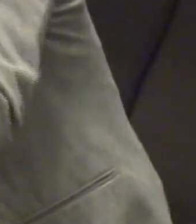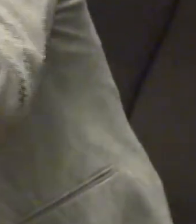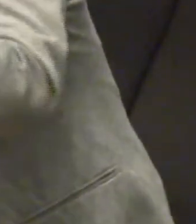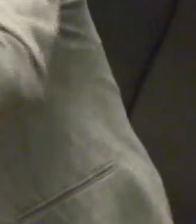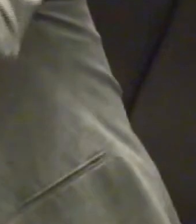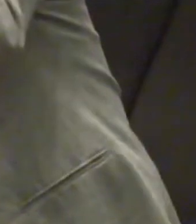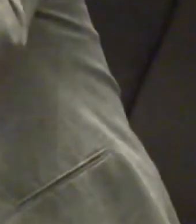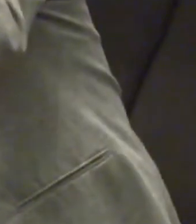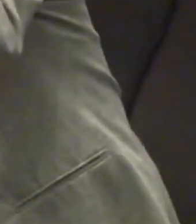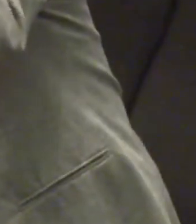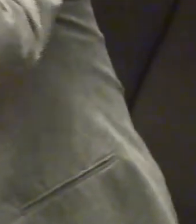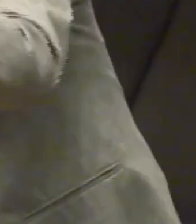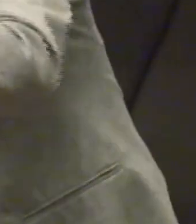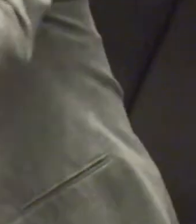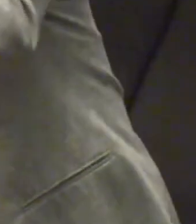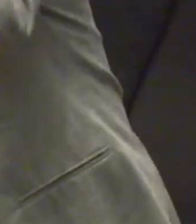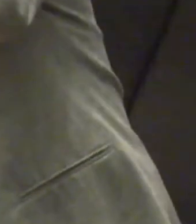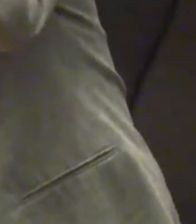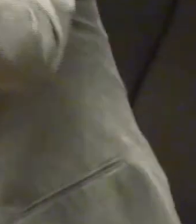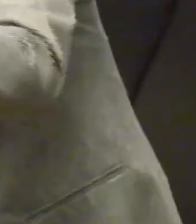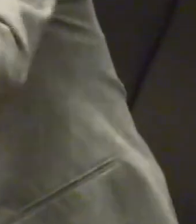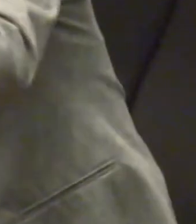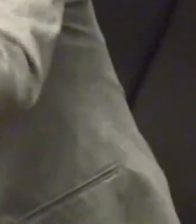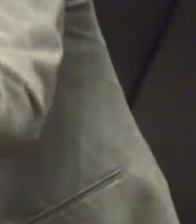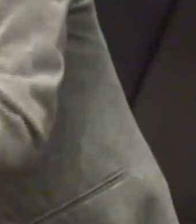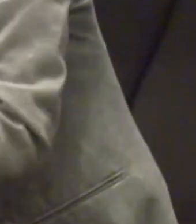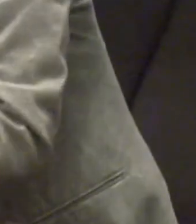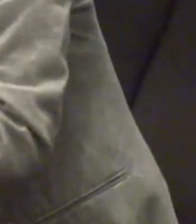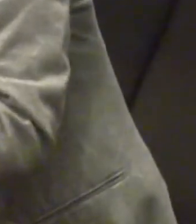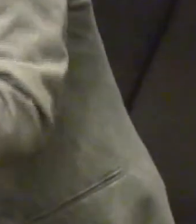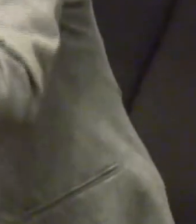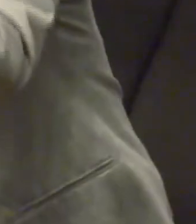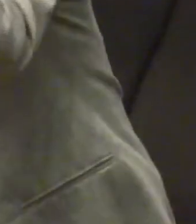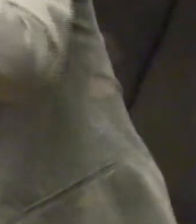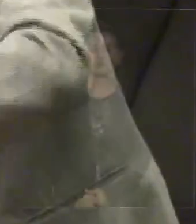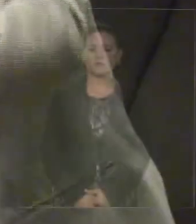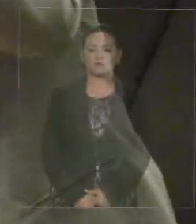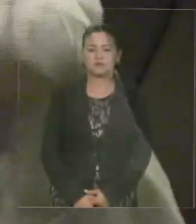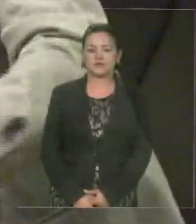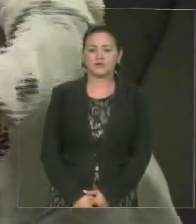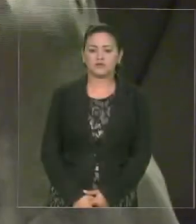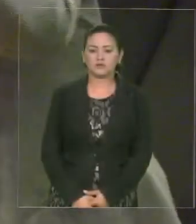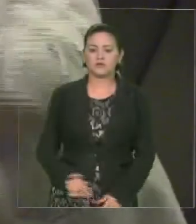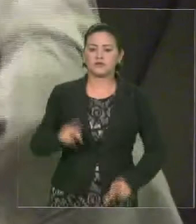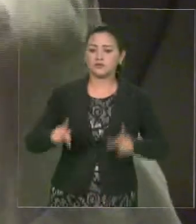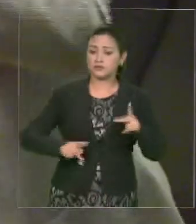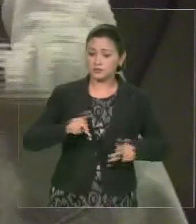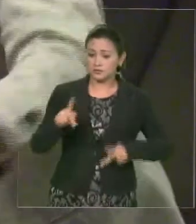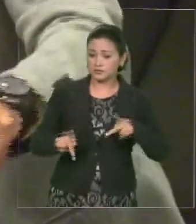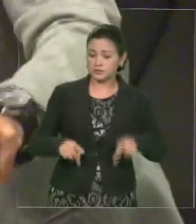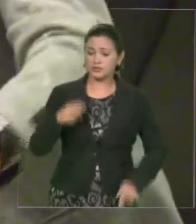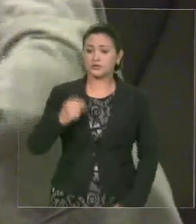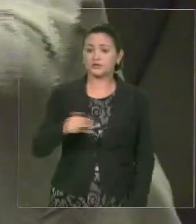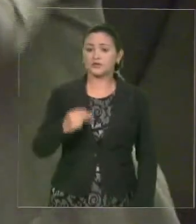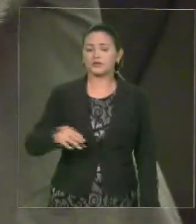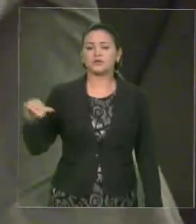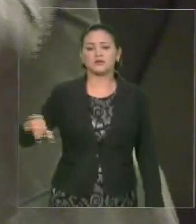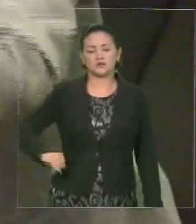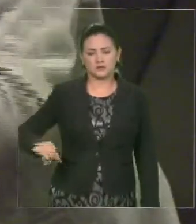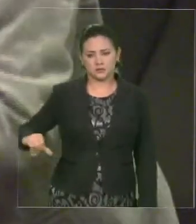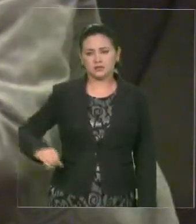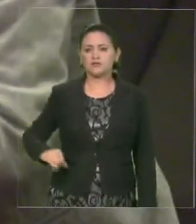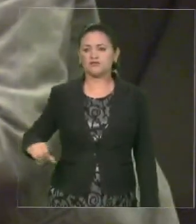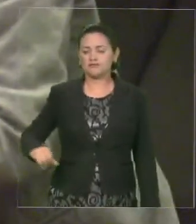e com o exemplo dele de destempero, de falta de equilíbrio emocional, os seus seguidores, que são os seus secretários, agem